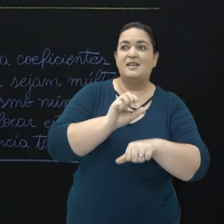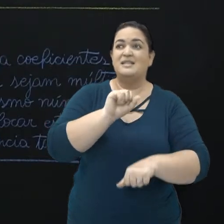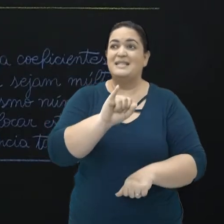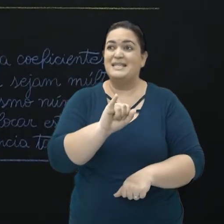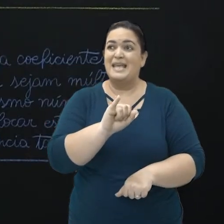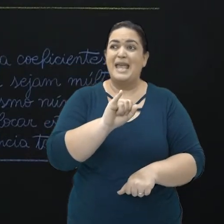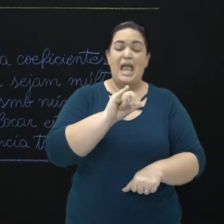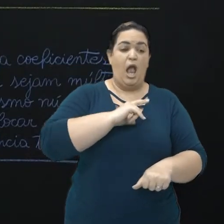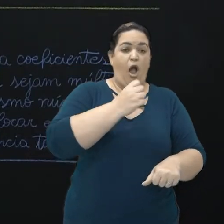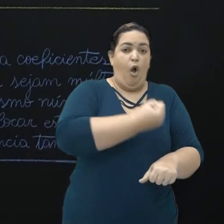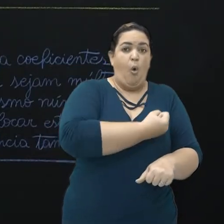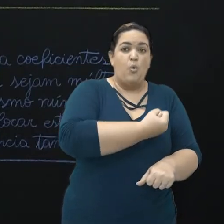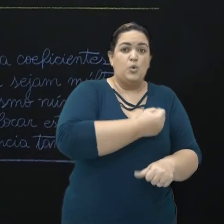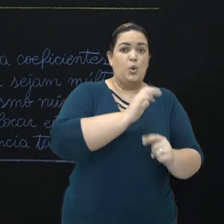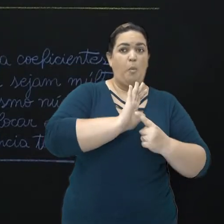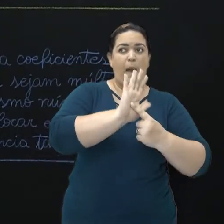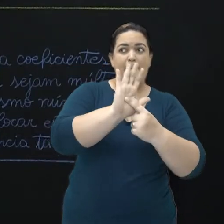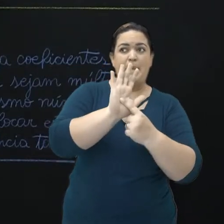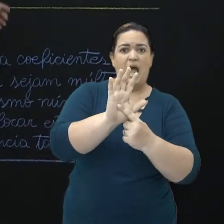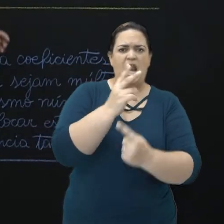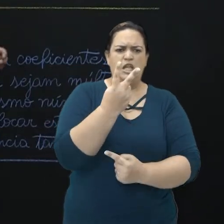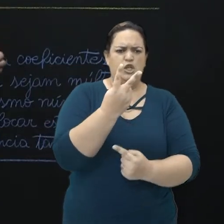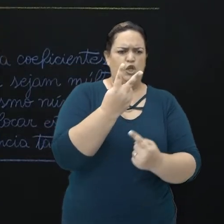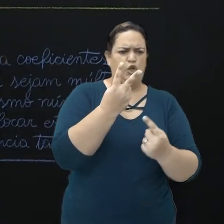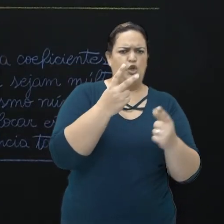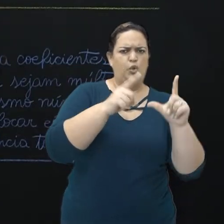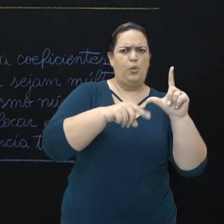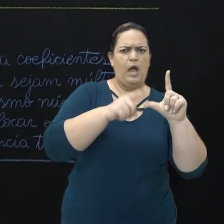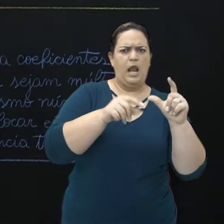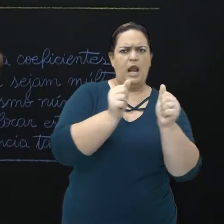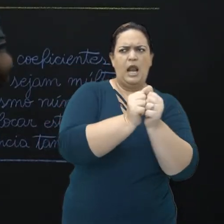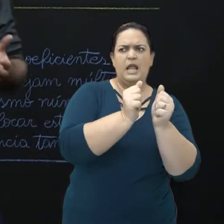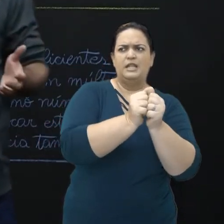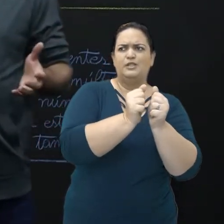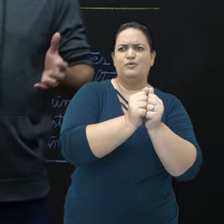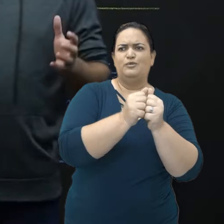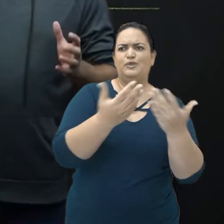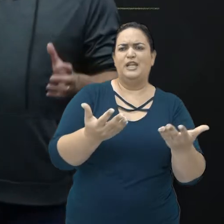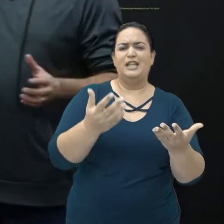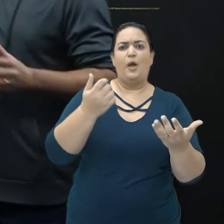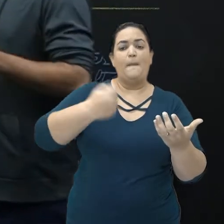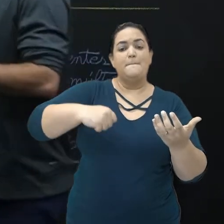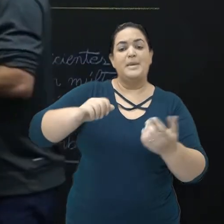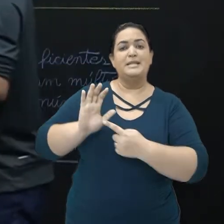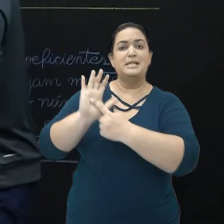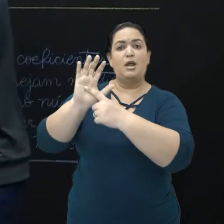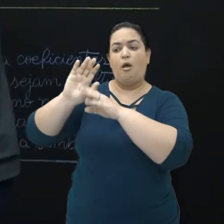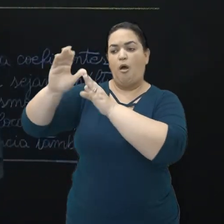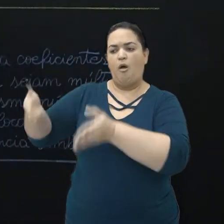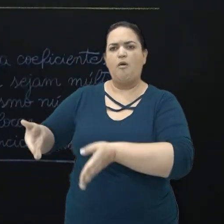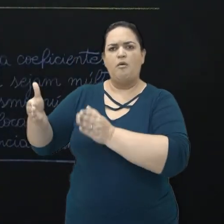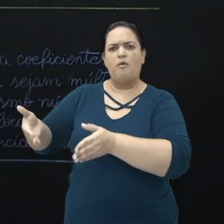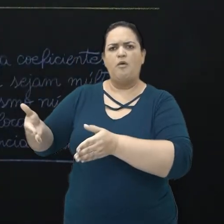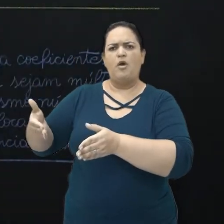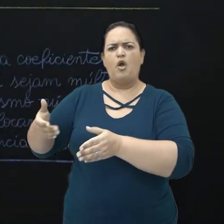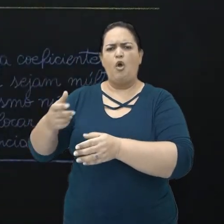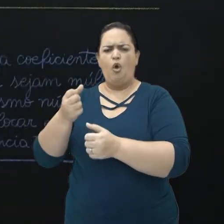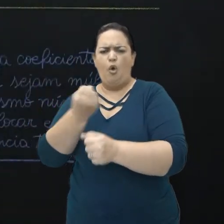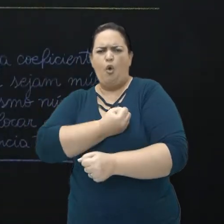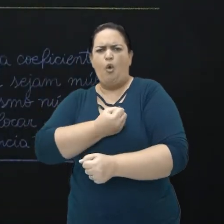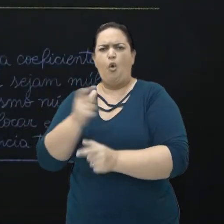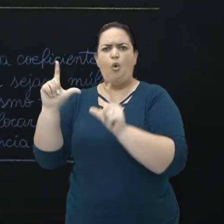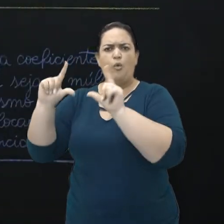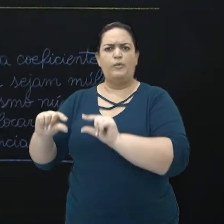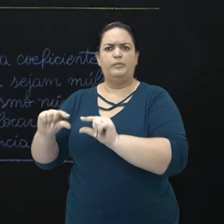diferentes, ela é colocada em evidência com o menor expoente que aparece, tá bom? Como assim? Repare aqui